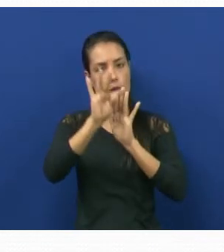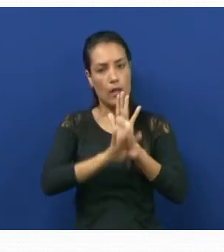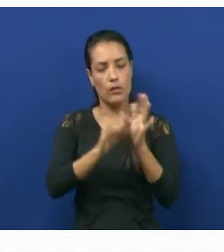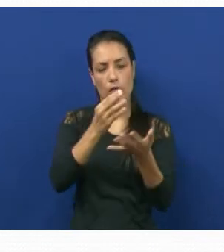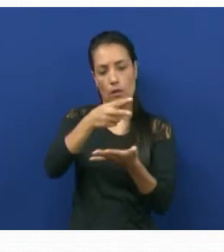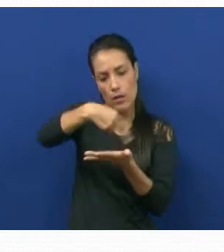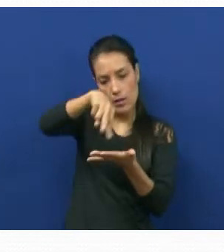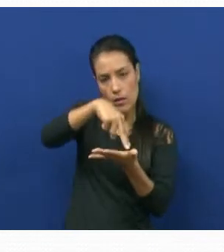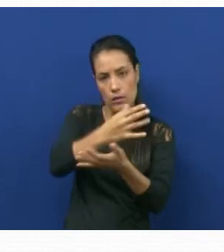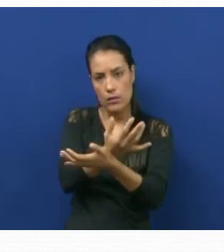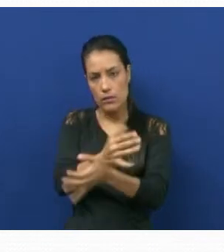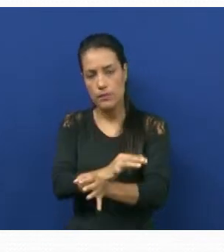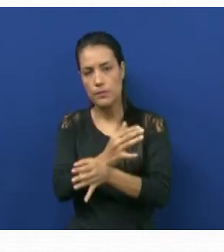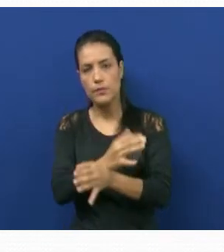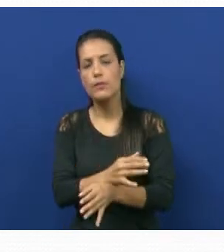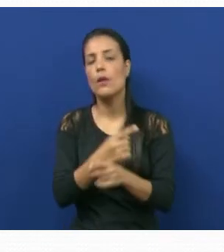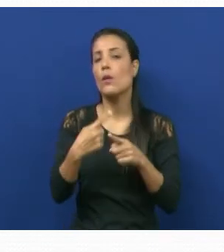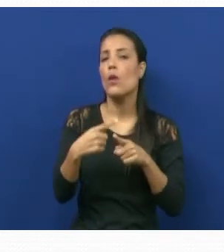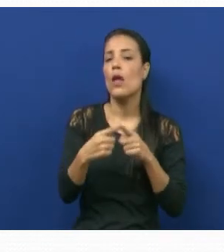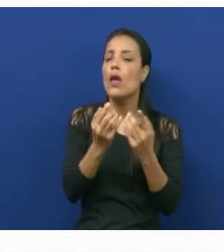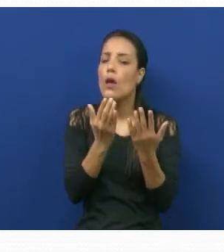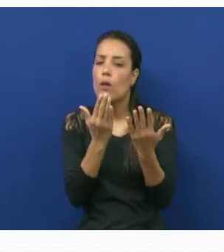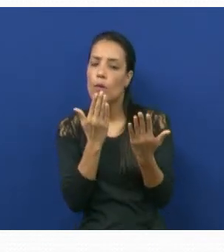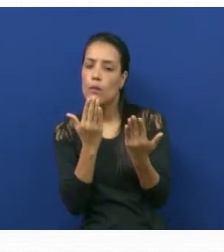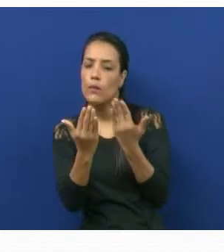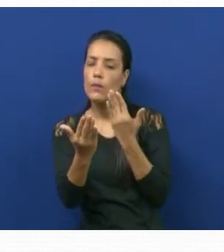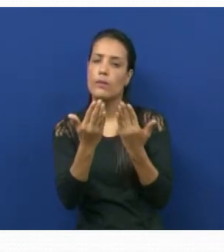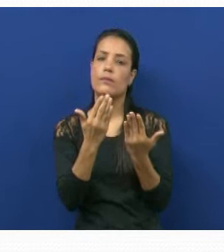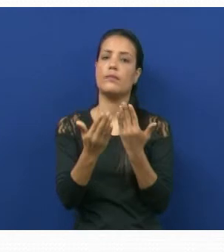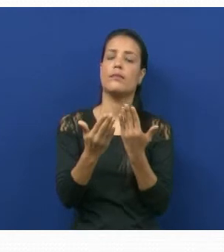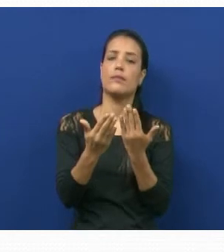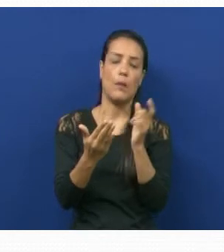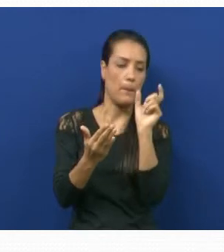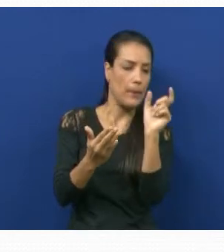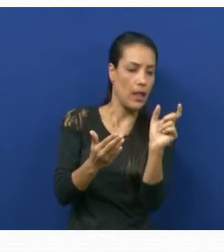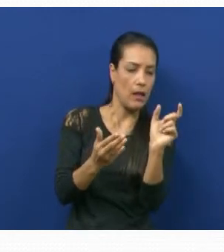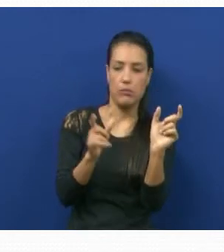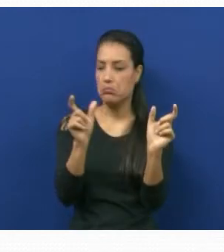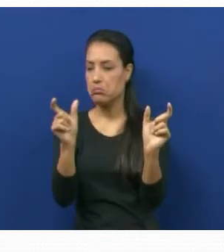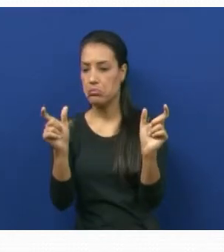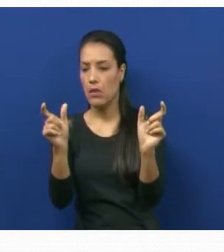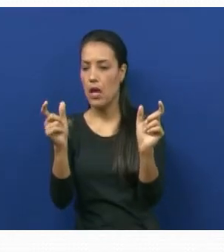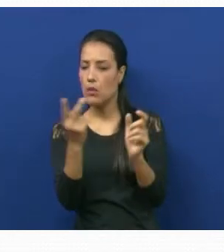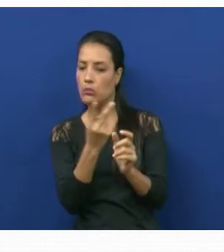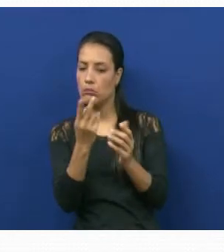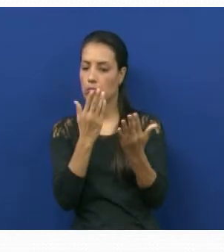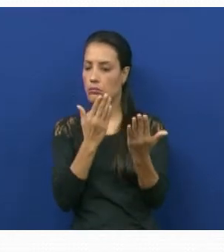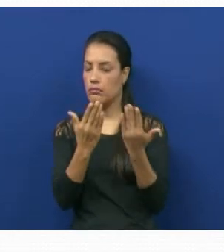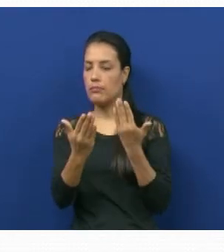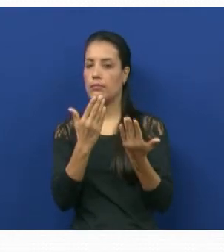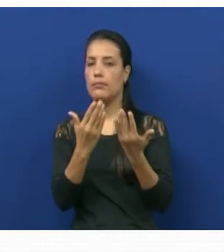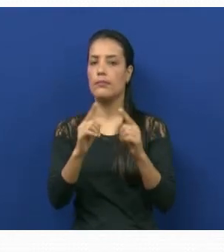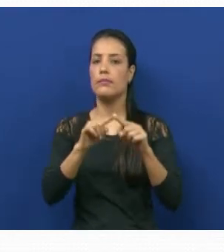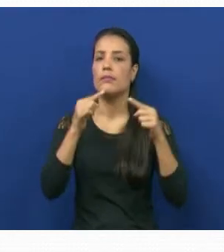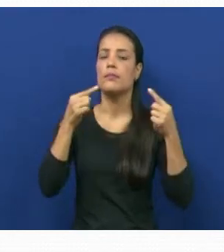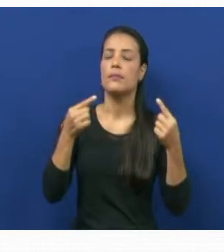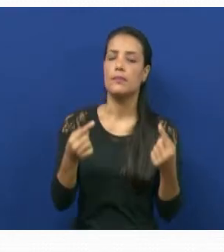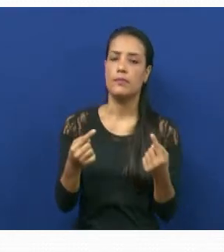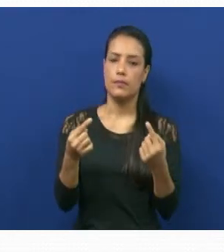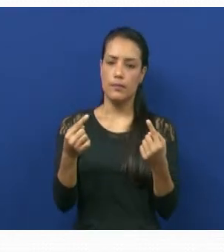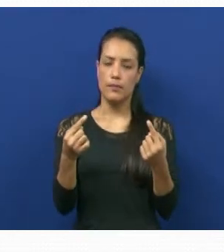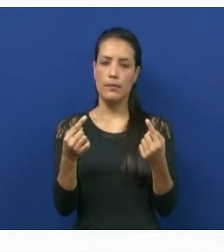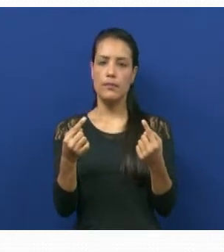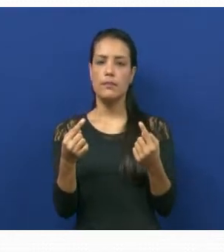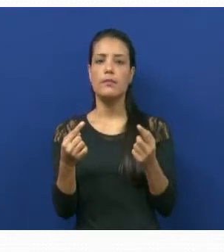metáfora consiste em fazer uma comparação entre um termo e o outro. Porém, a diferença da metáfora com a comparação